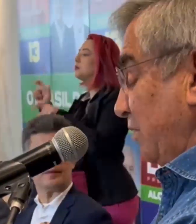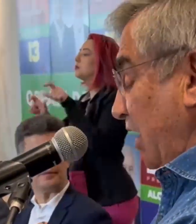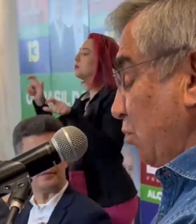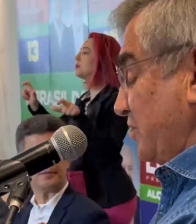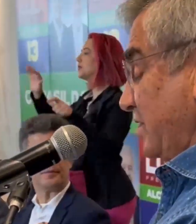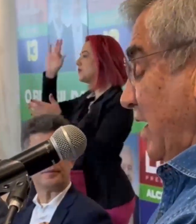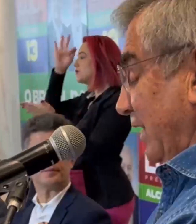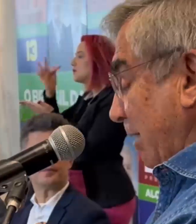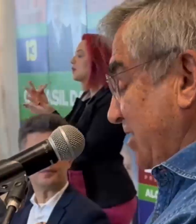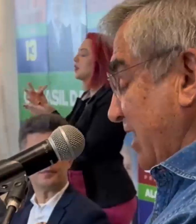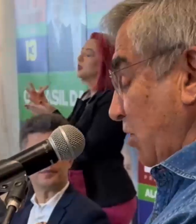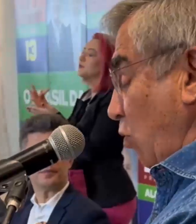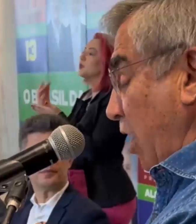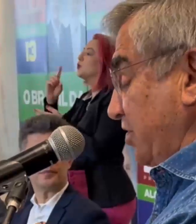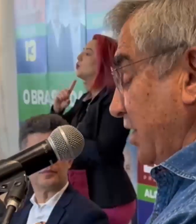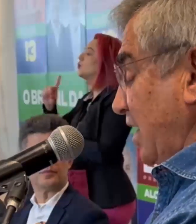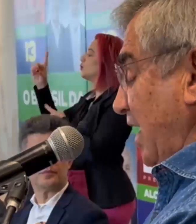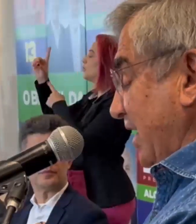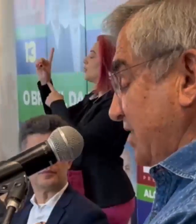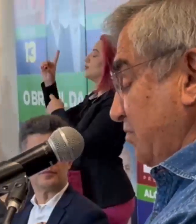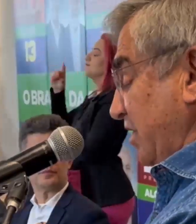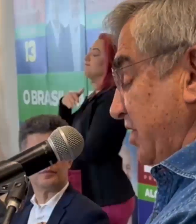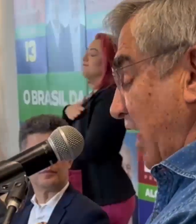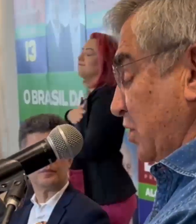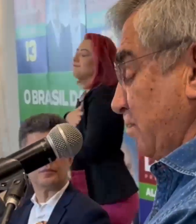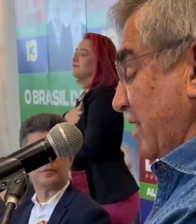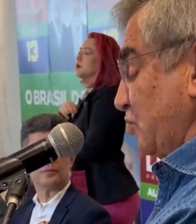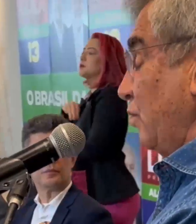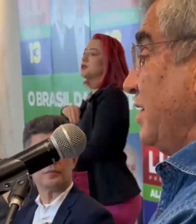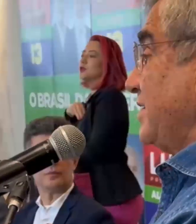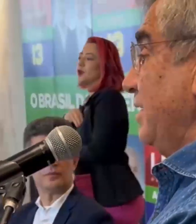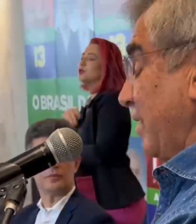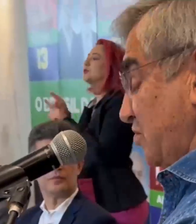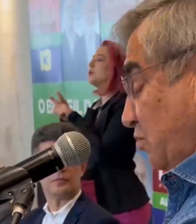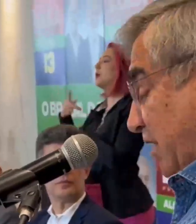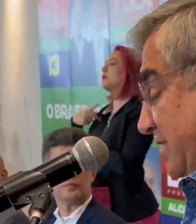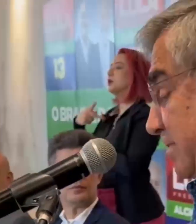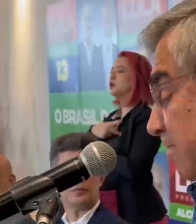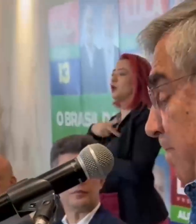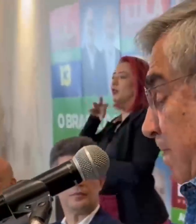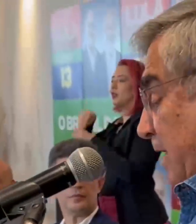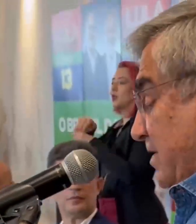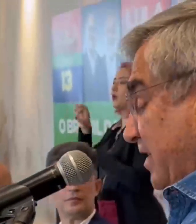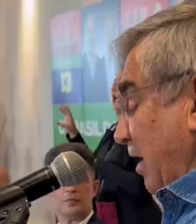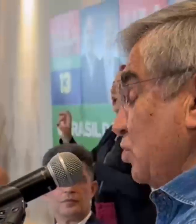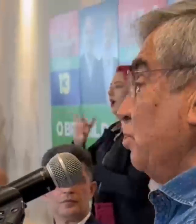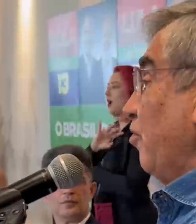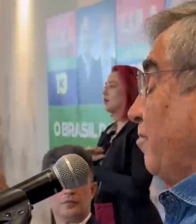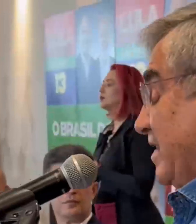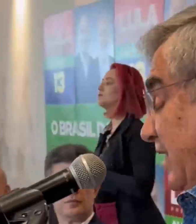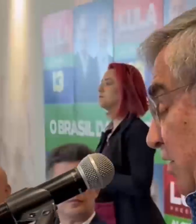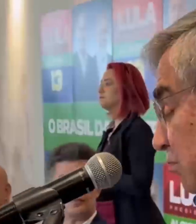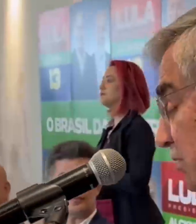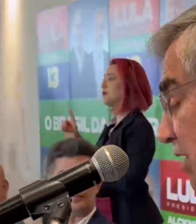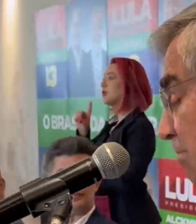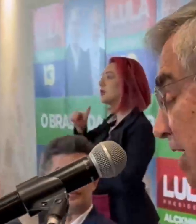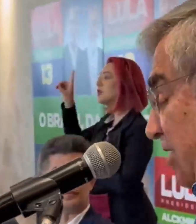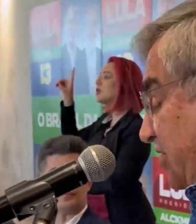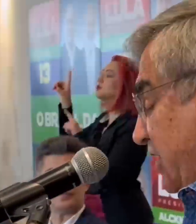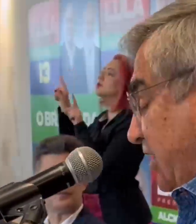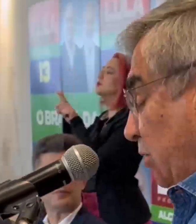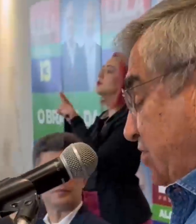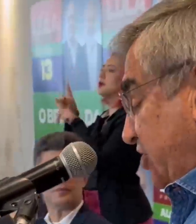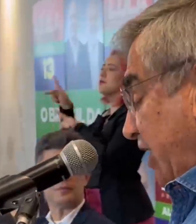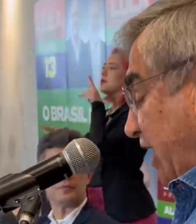No verdadeiro Deus da misericórdia e a seus dedicados pastores e pastores se Deus e o povo brasileiro